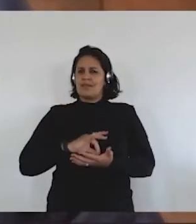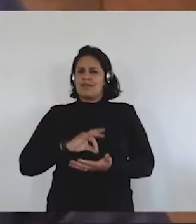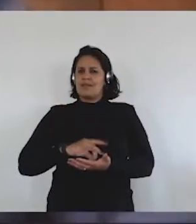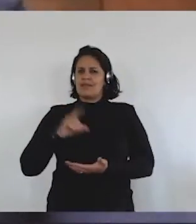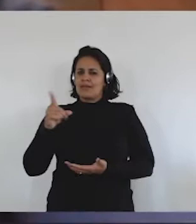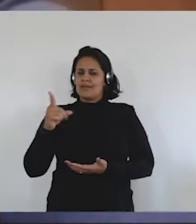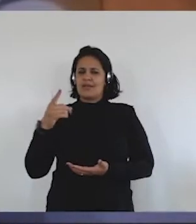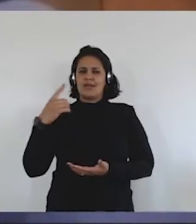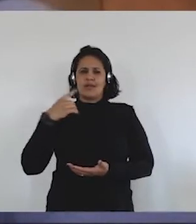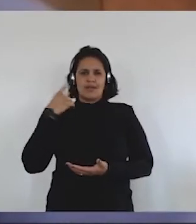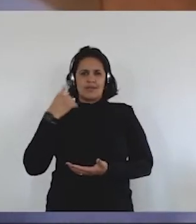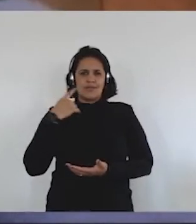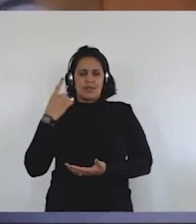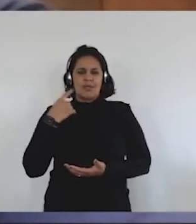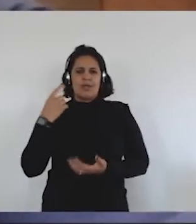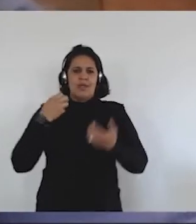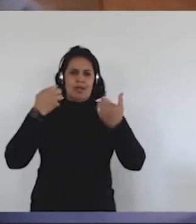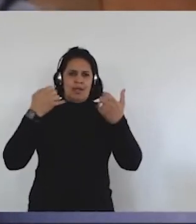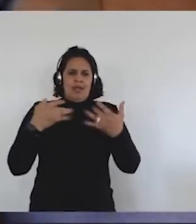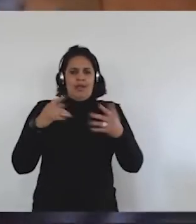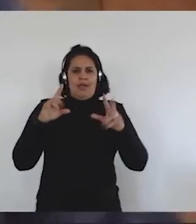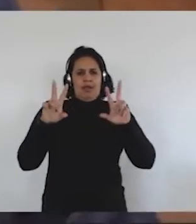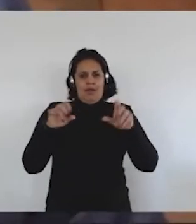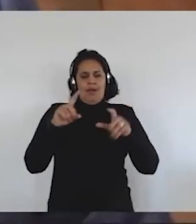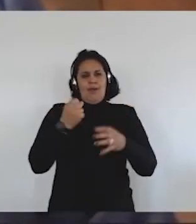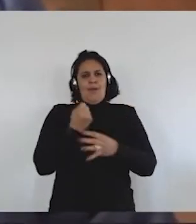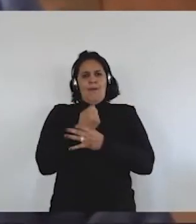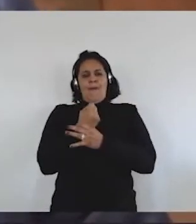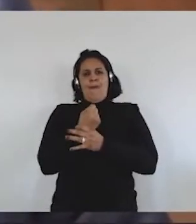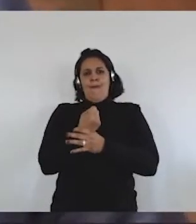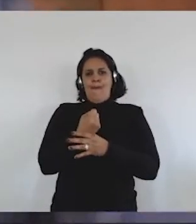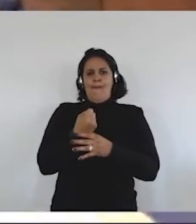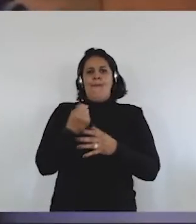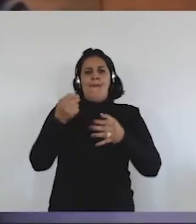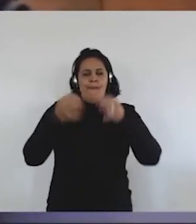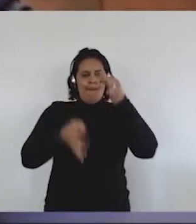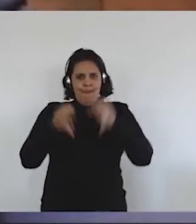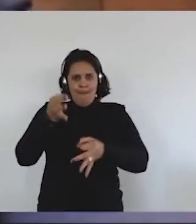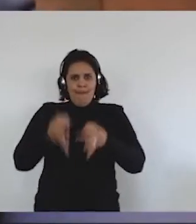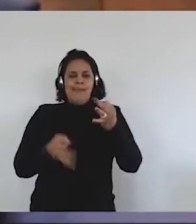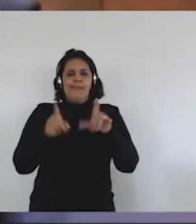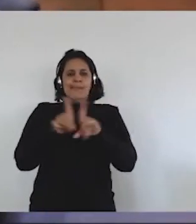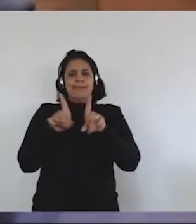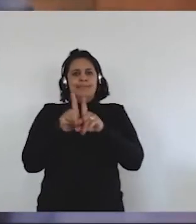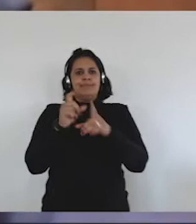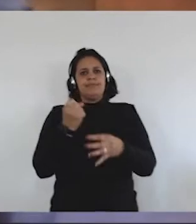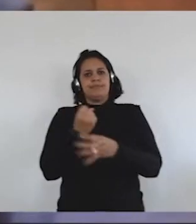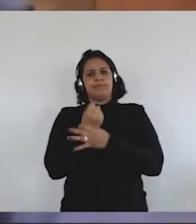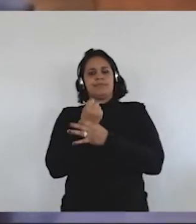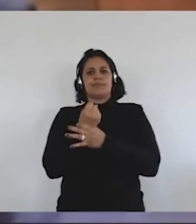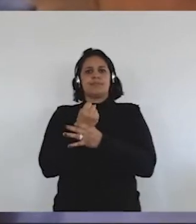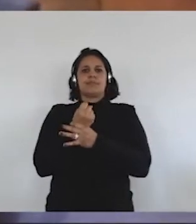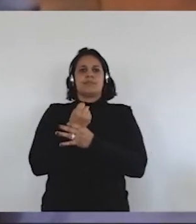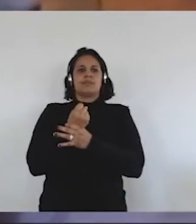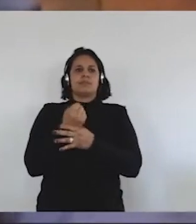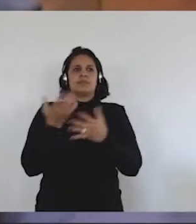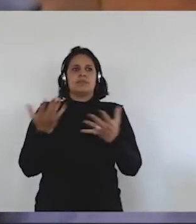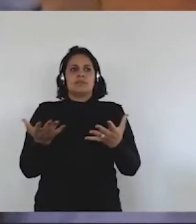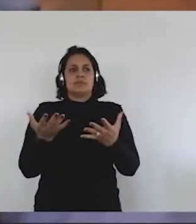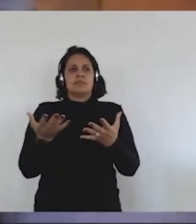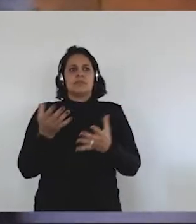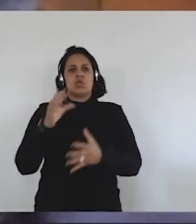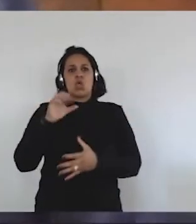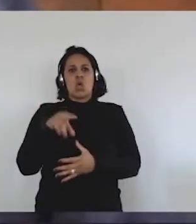advocacia, que trata-se, na verdade, da segurança, né, jurídica e da segurança do próprio munus, que